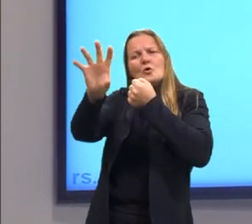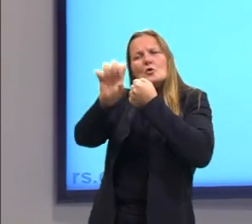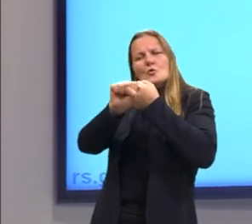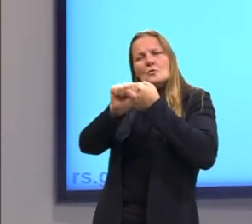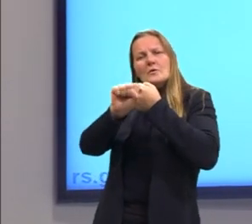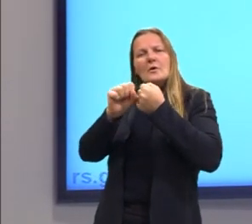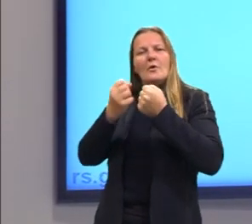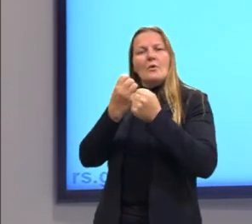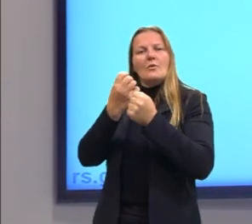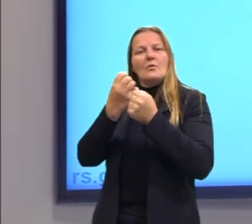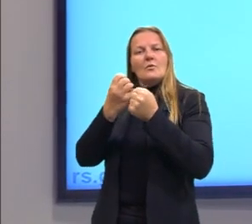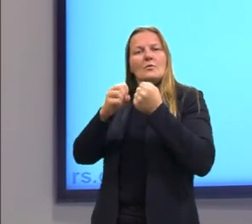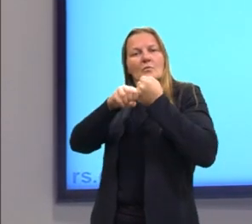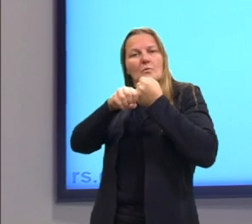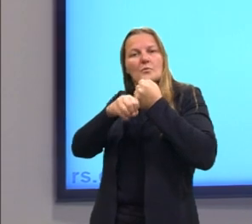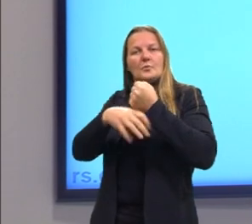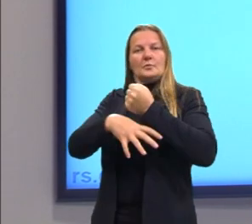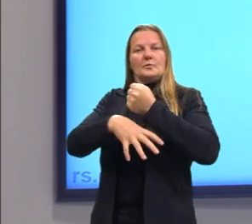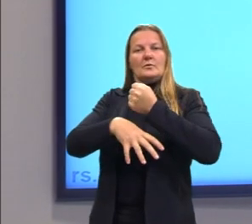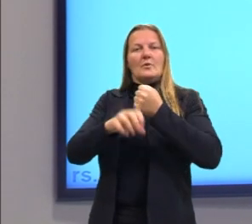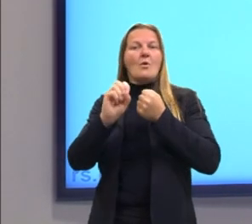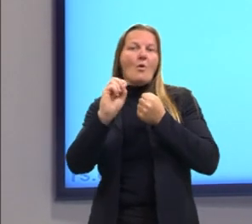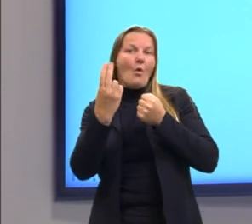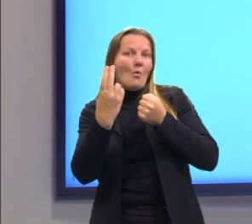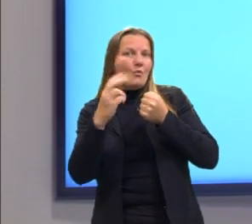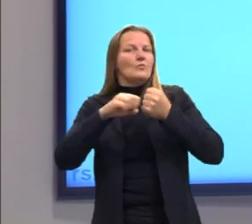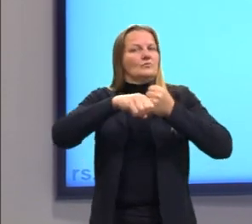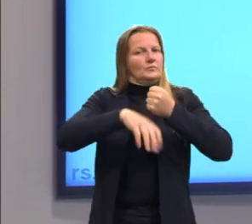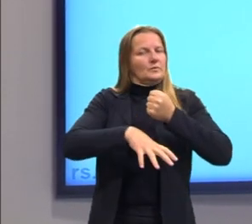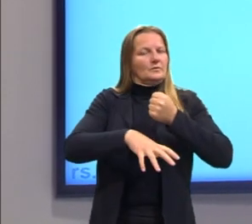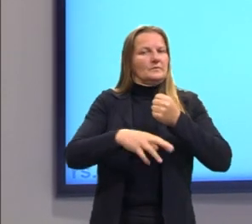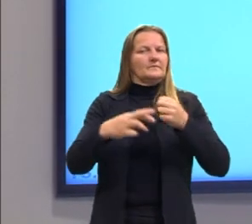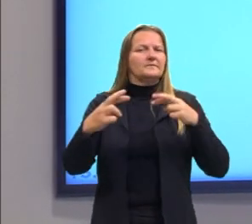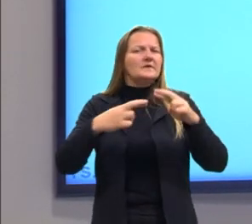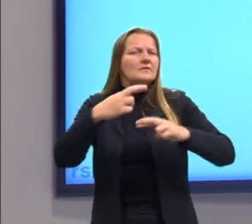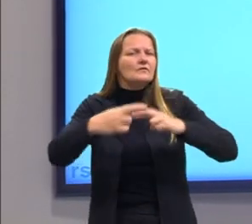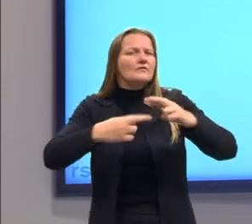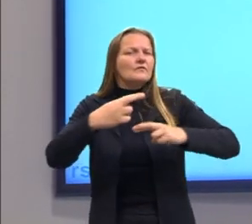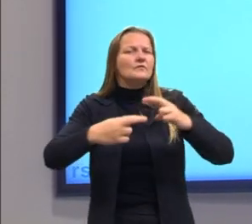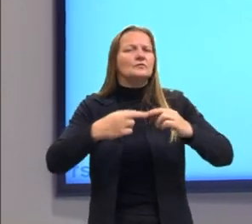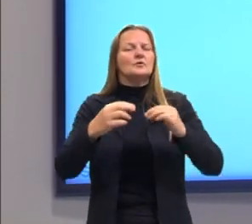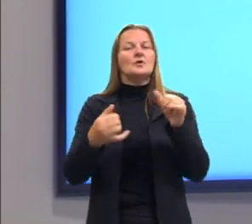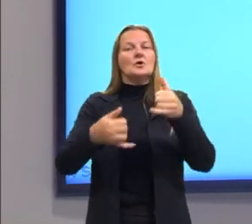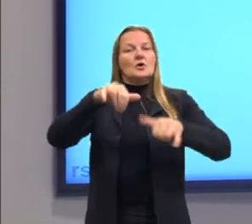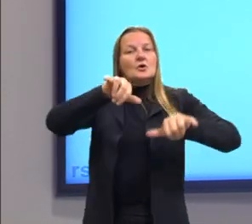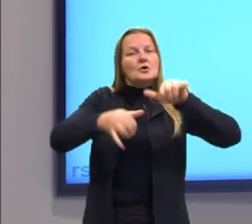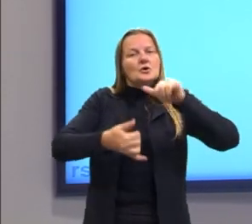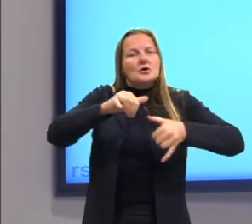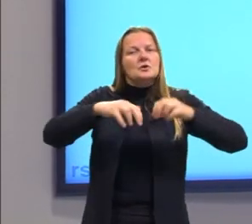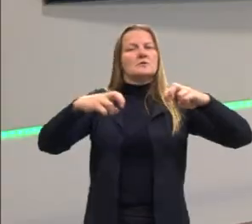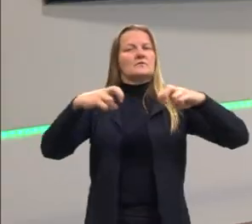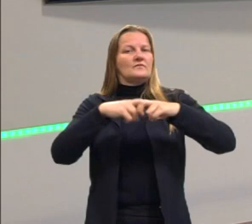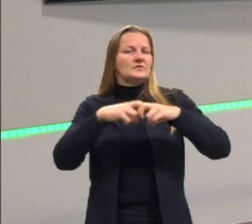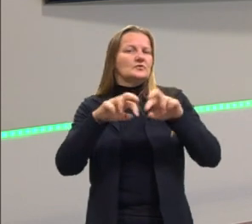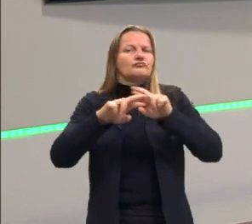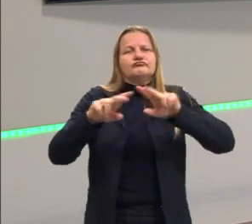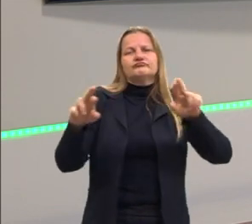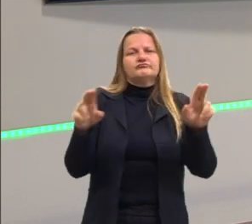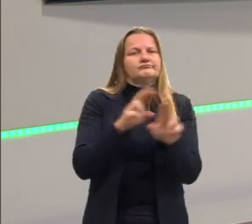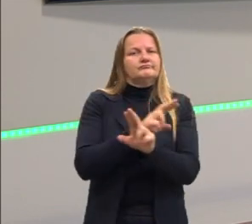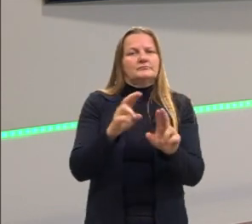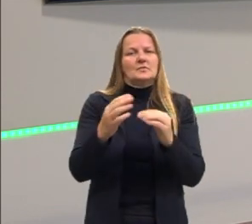na forma de calor envolvido nos processos químicos esses processos podem ser químicos ou físicos na